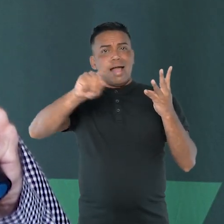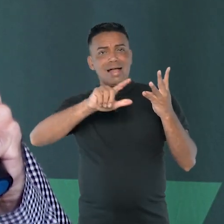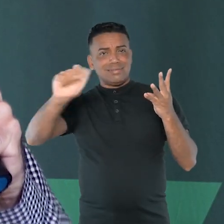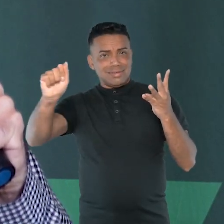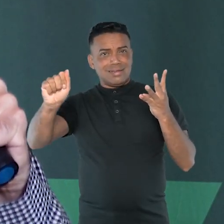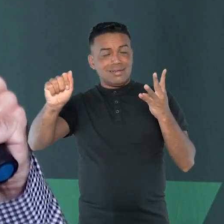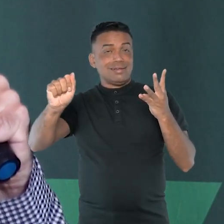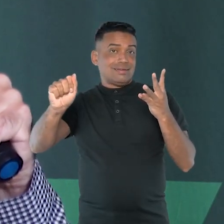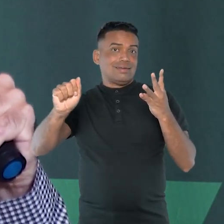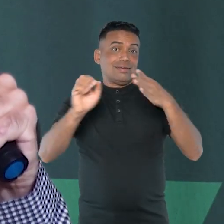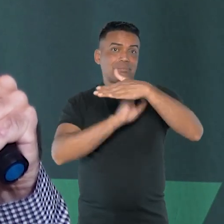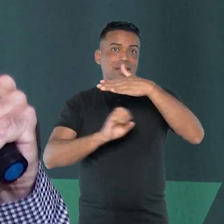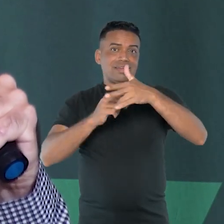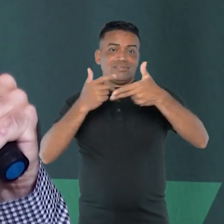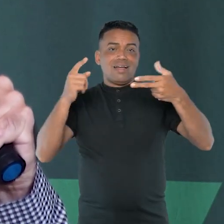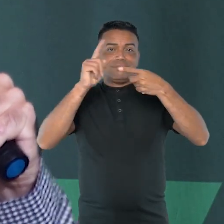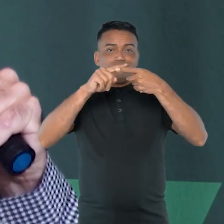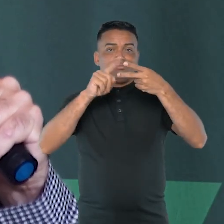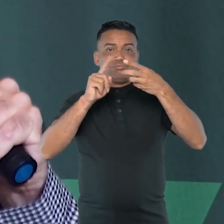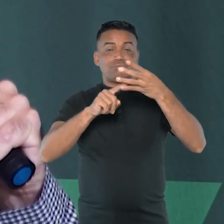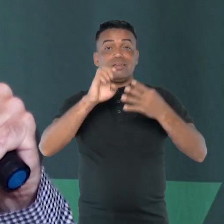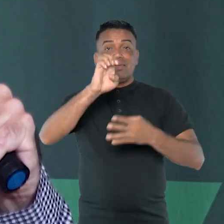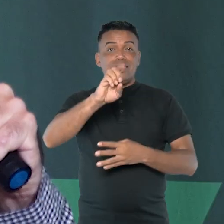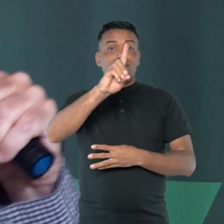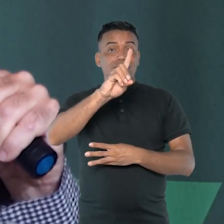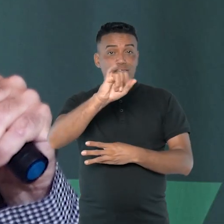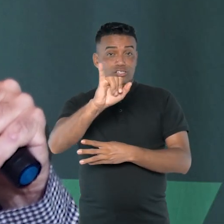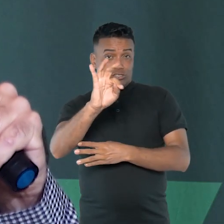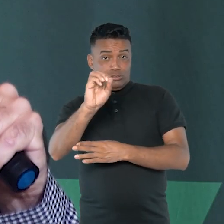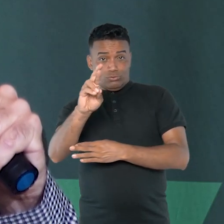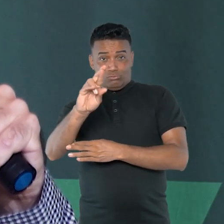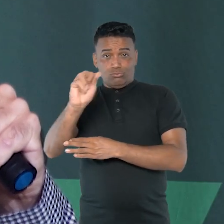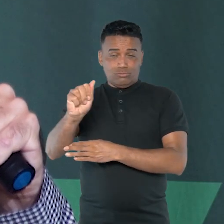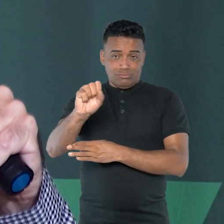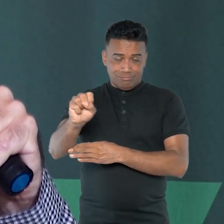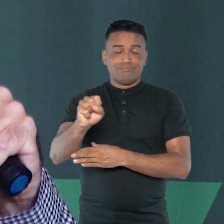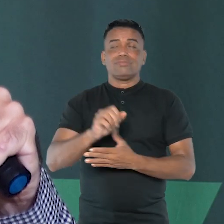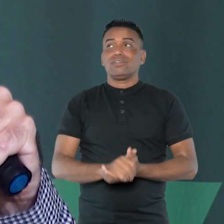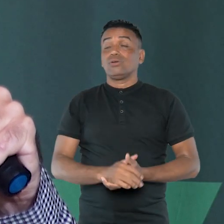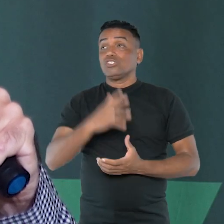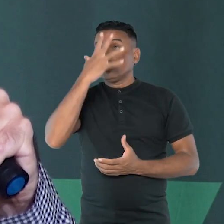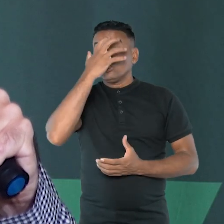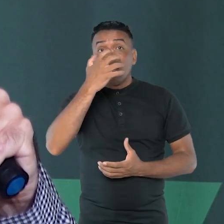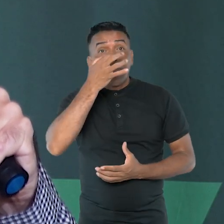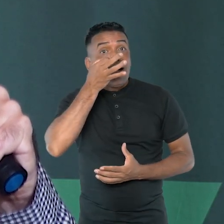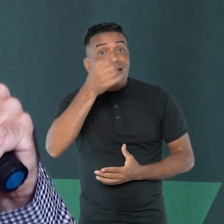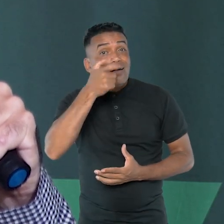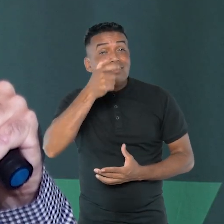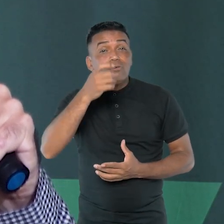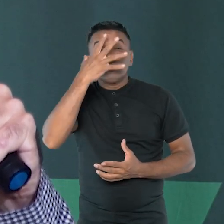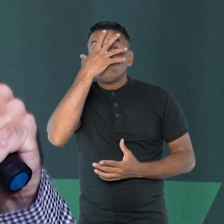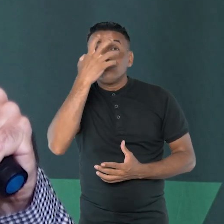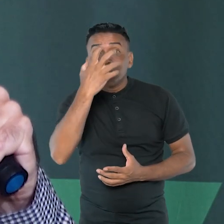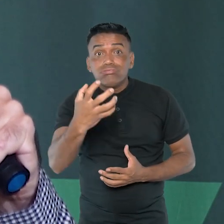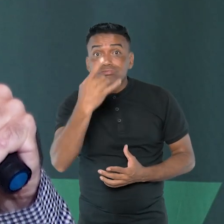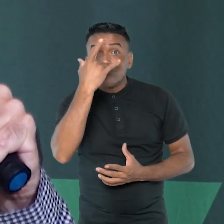diversificação, mas aí a gente está falando das editoras, mas você tem, por exemplo, algo que chama muita atenção e para que a gente aqui acaba